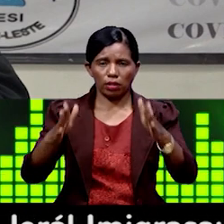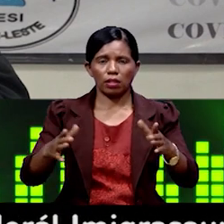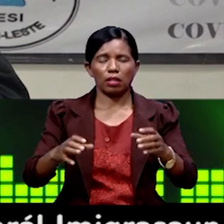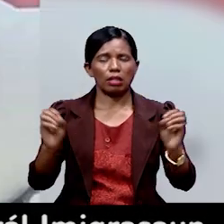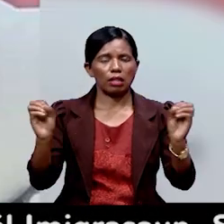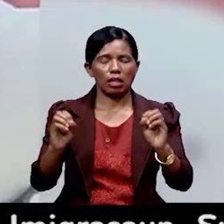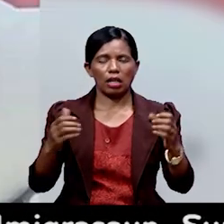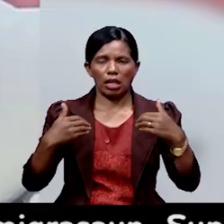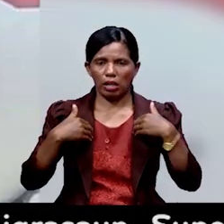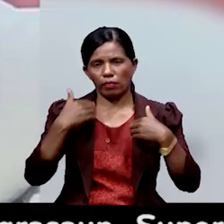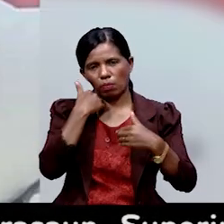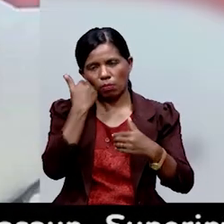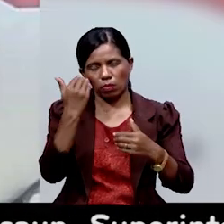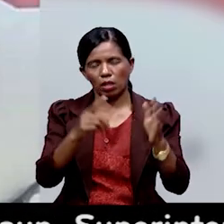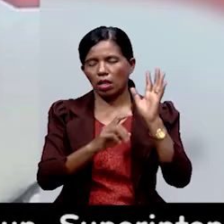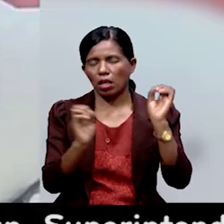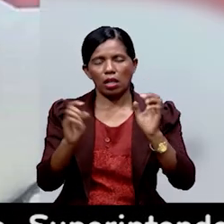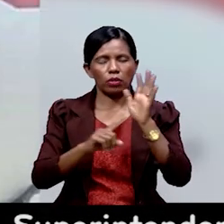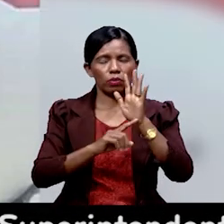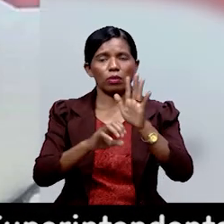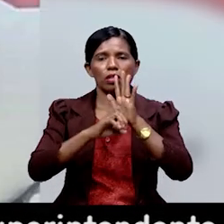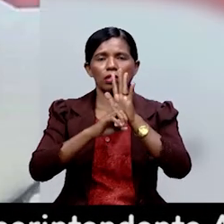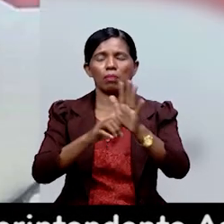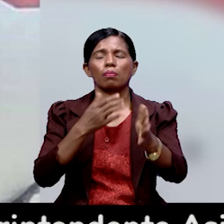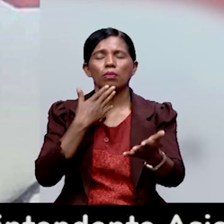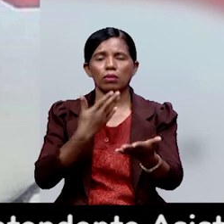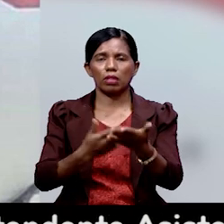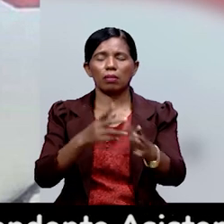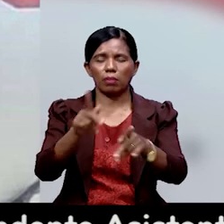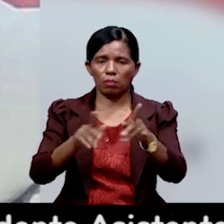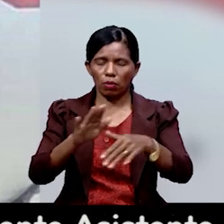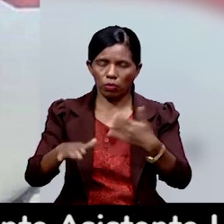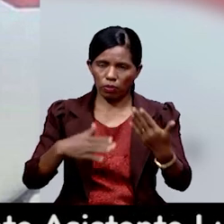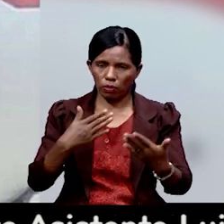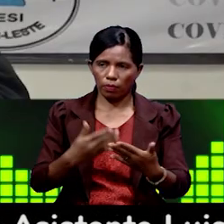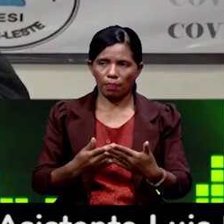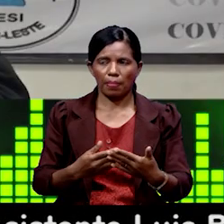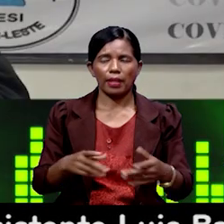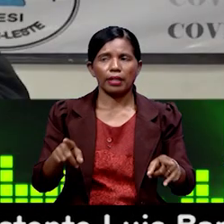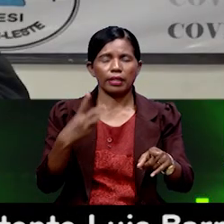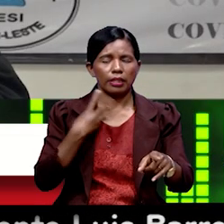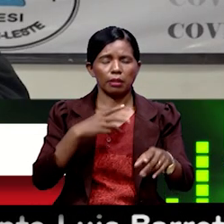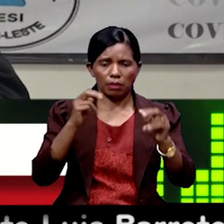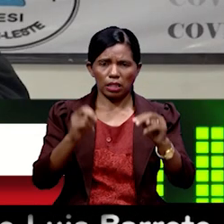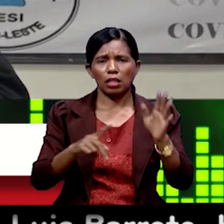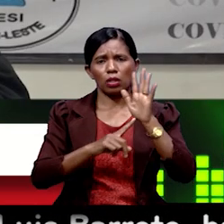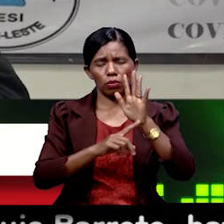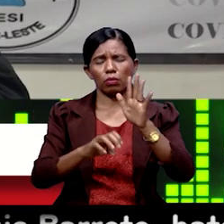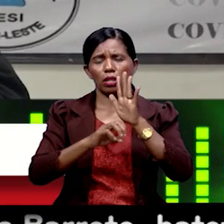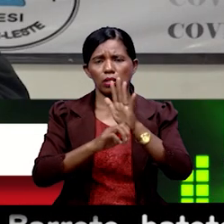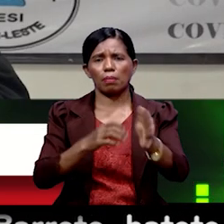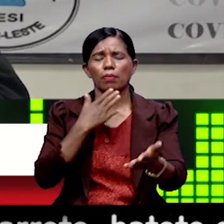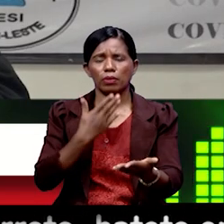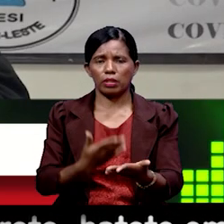laiha, no la hatudo exemplo dia kba povo. Funcionário público anessa ne agente do Estado e tamak tem que hatudo exemplo.